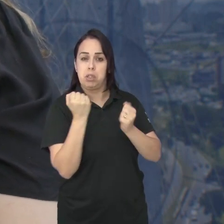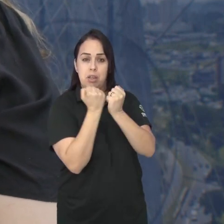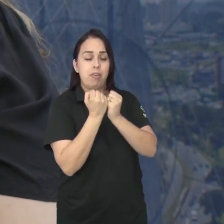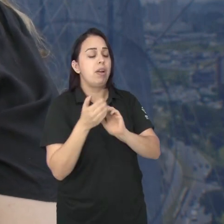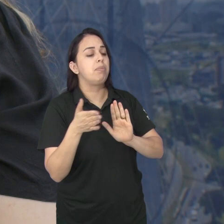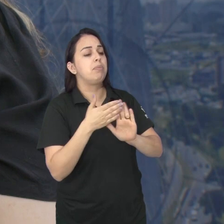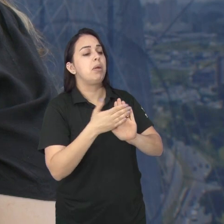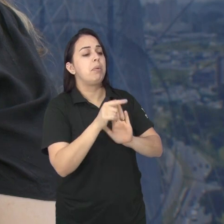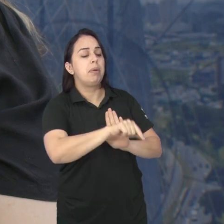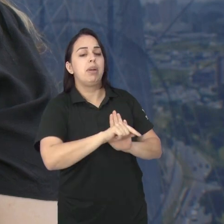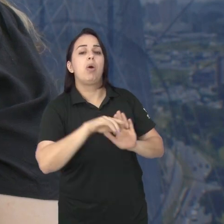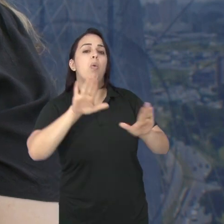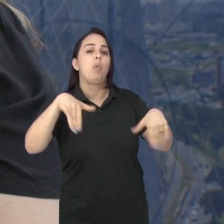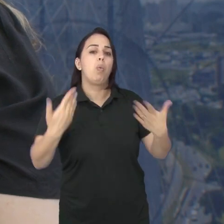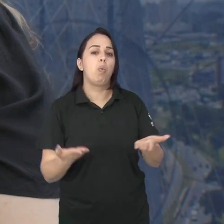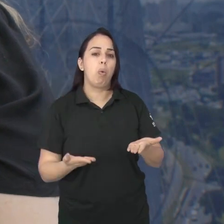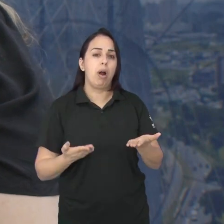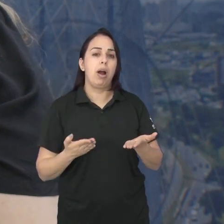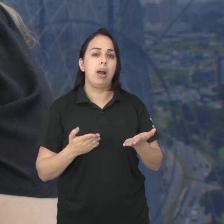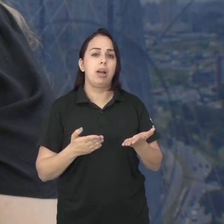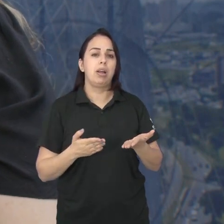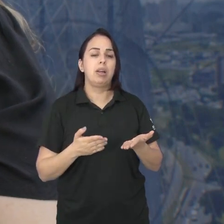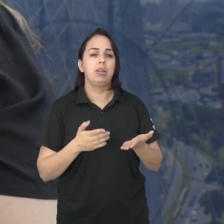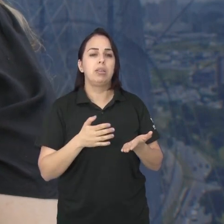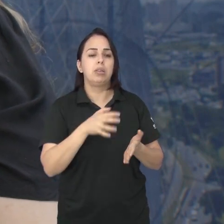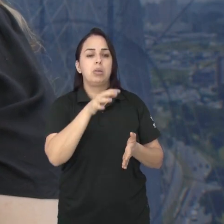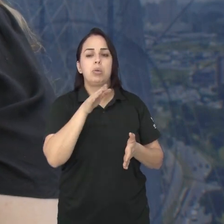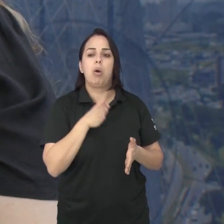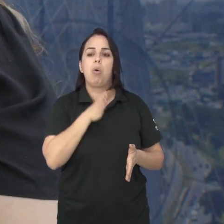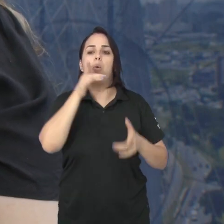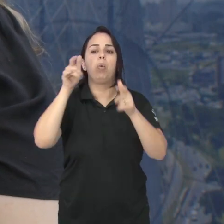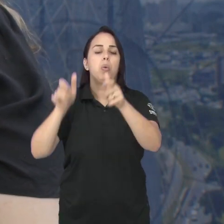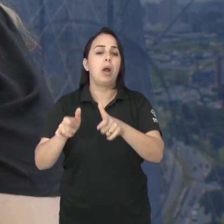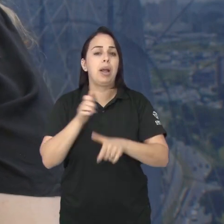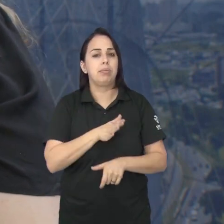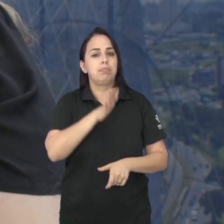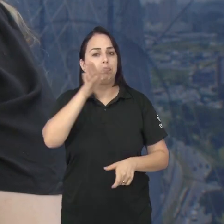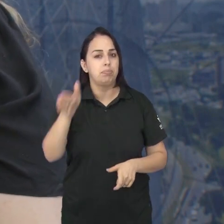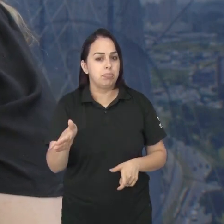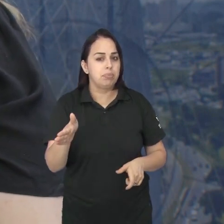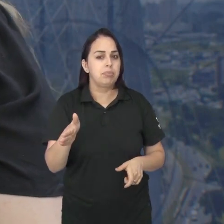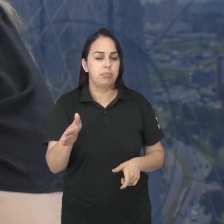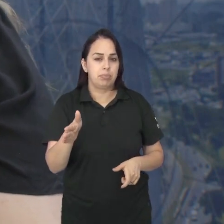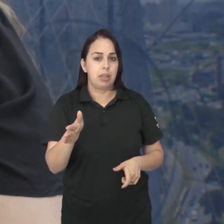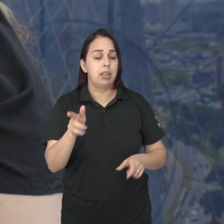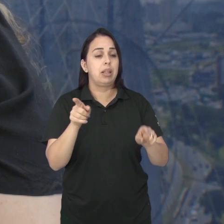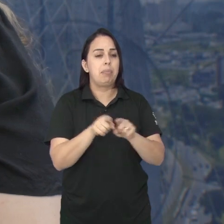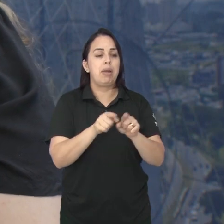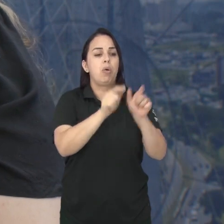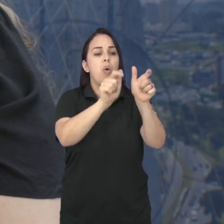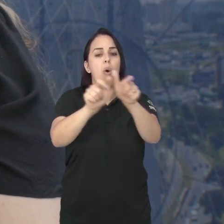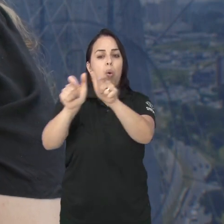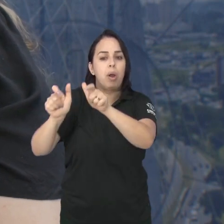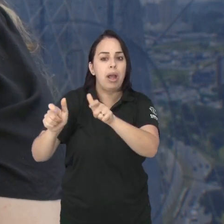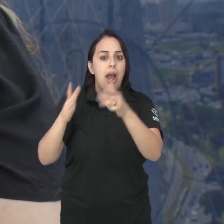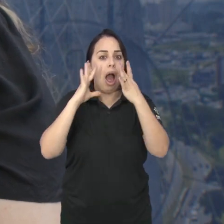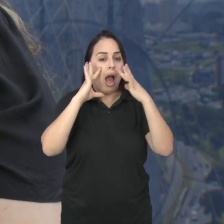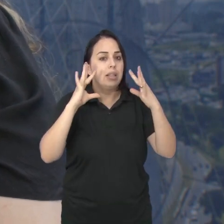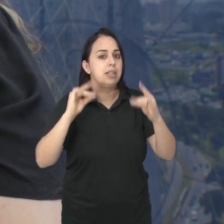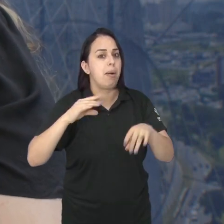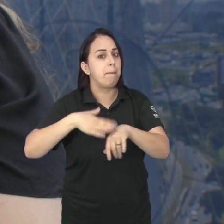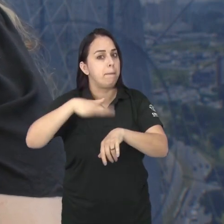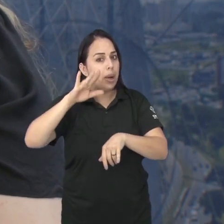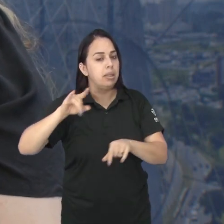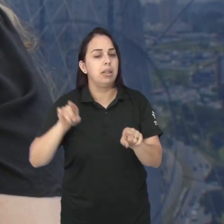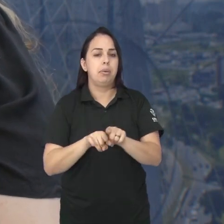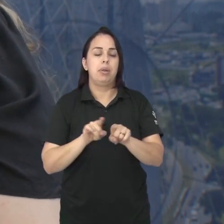Civil qual seria a sua área que ele precisa prestar mais atenção, uma área de